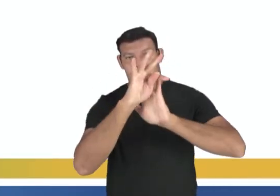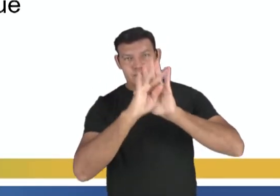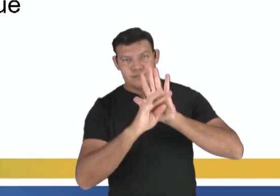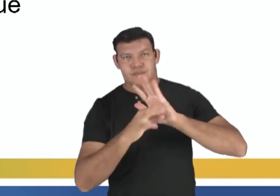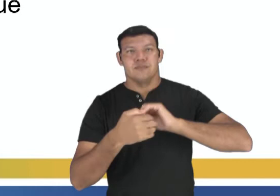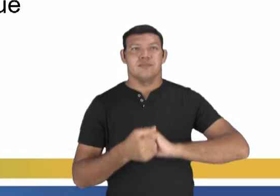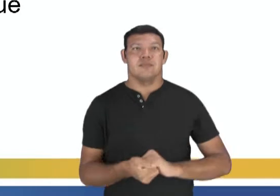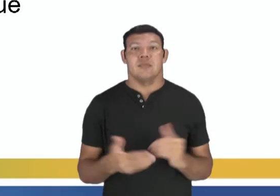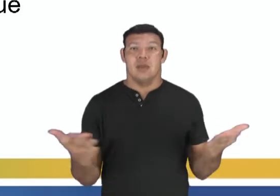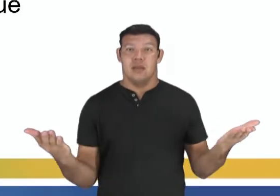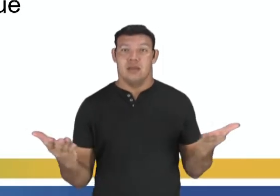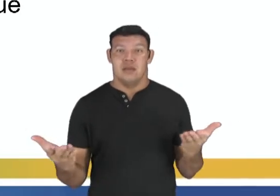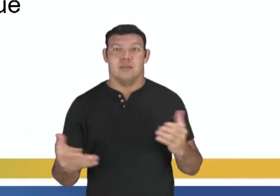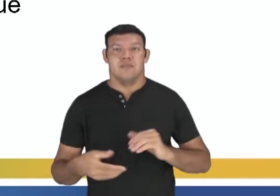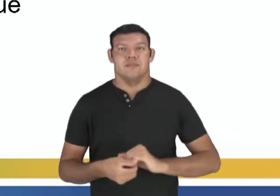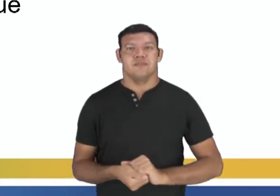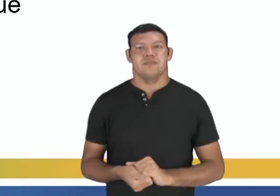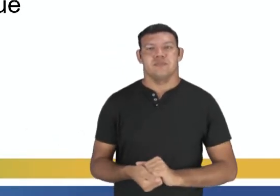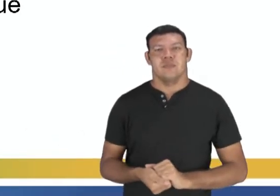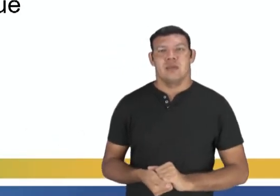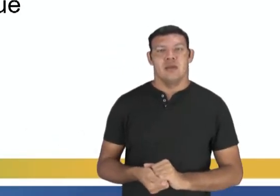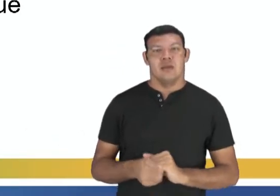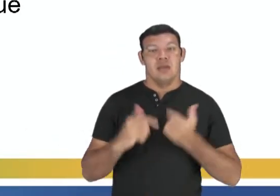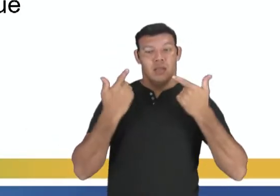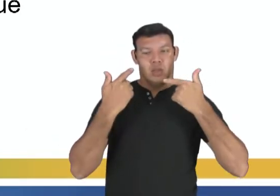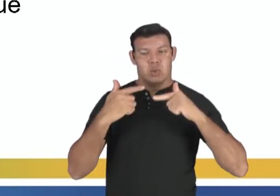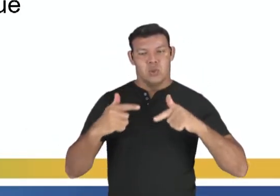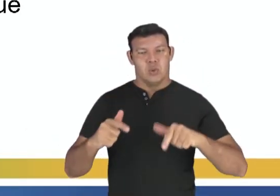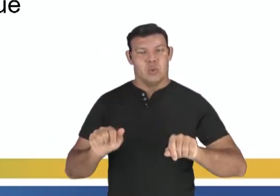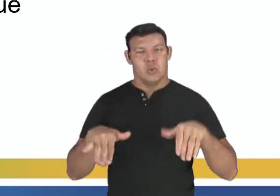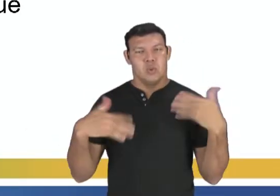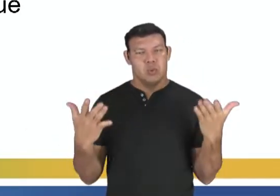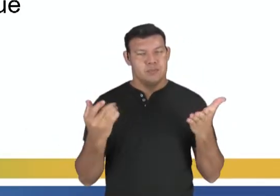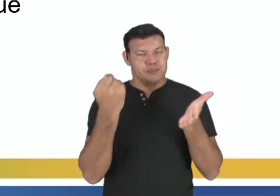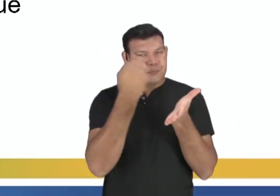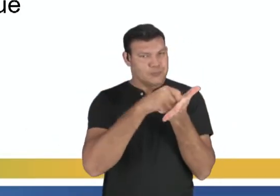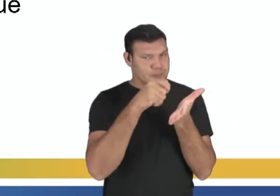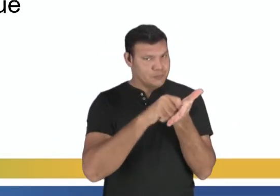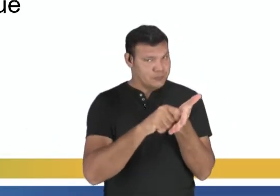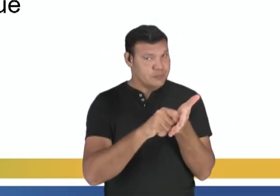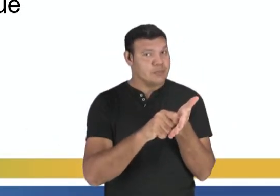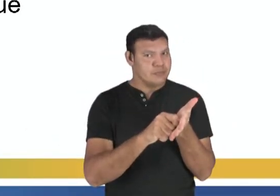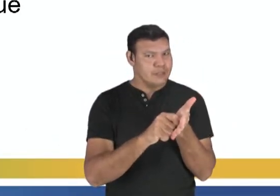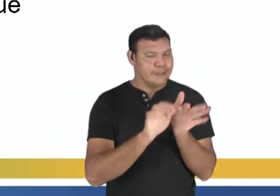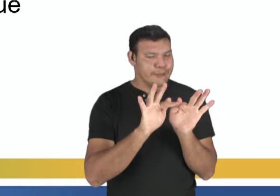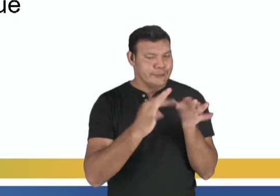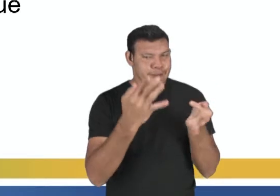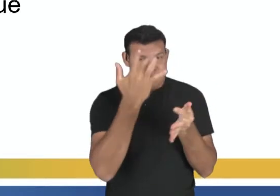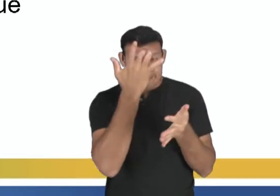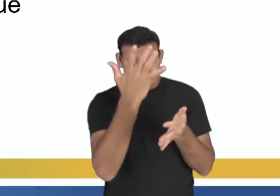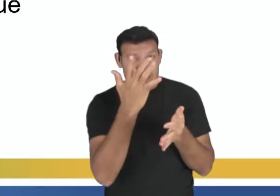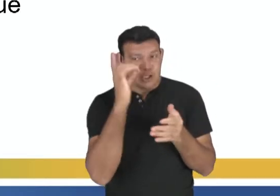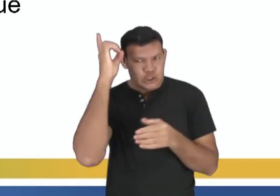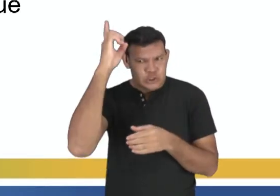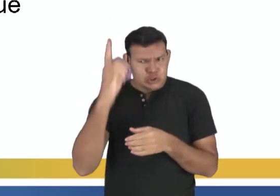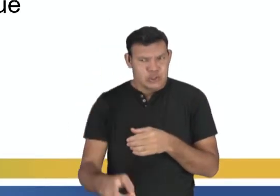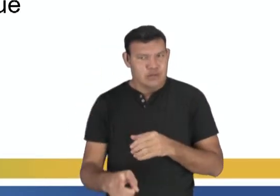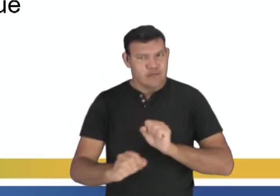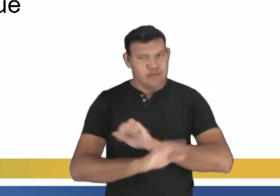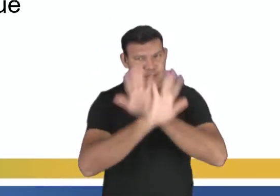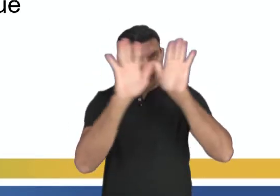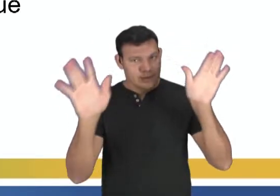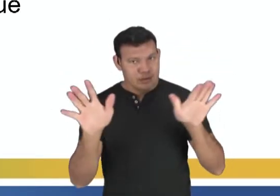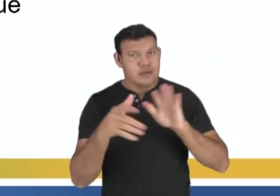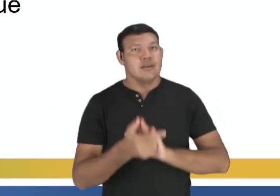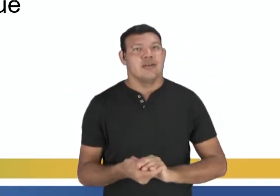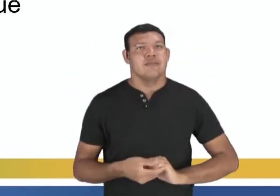Aí agora, nós vamos pensar o que? Na linguagem. Anotem aí. Linguagem simples e direta. Adaptação em